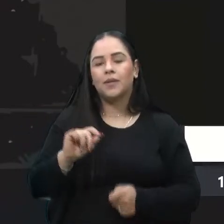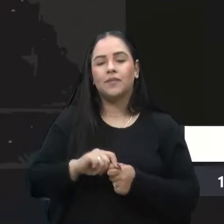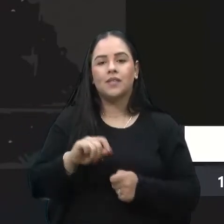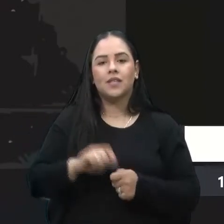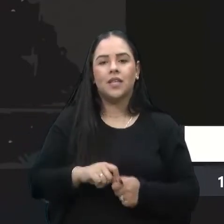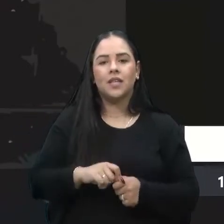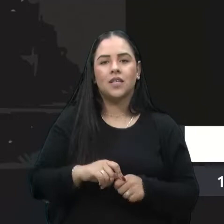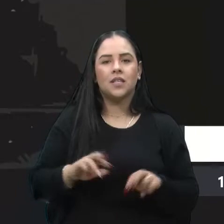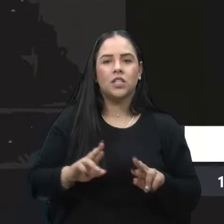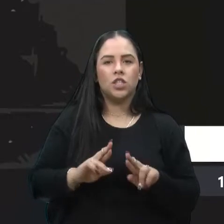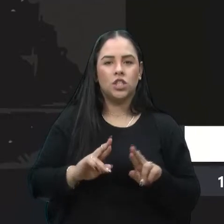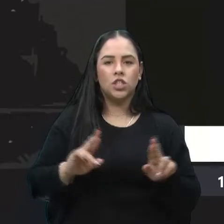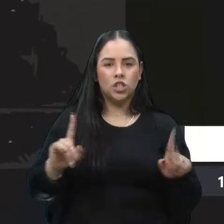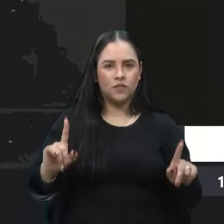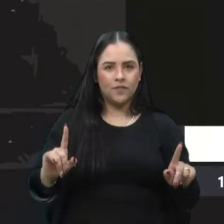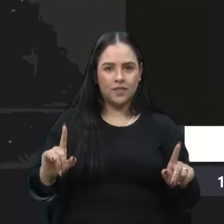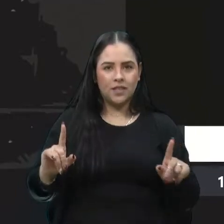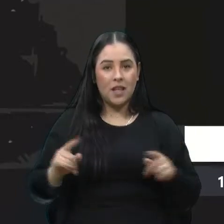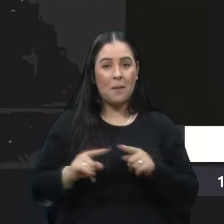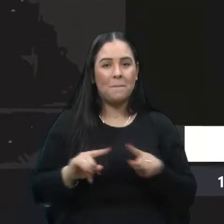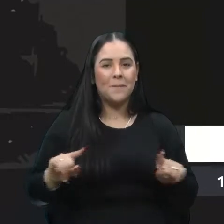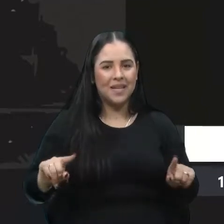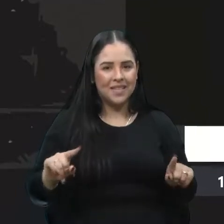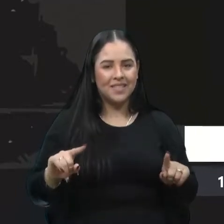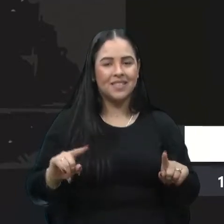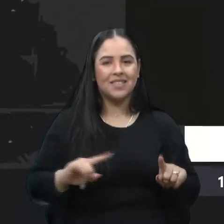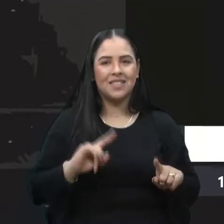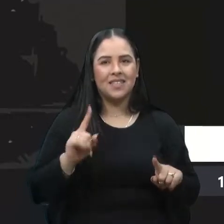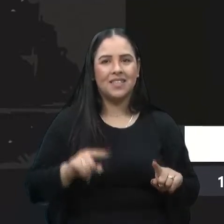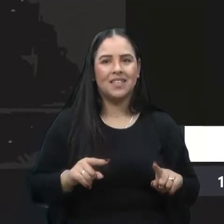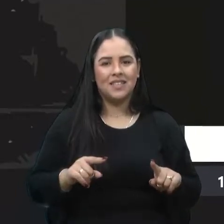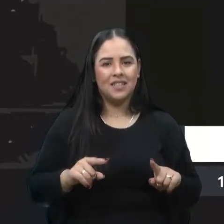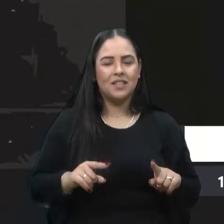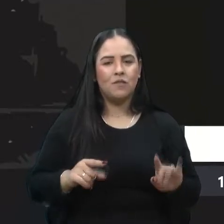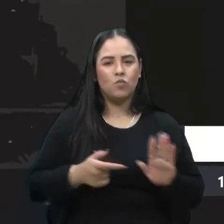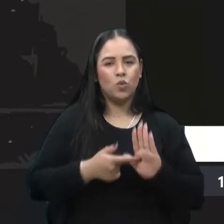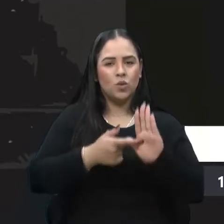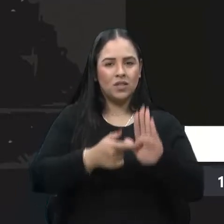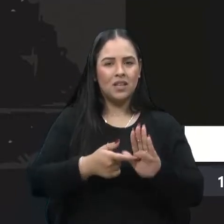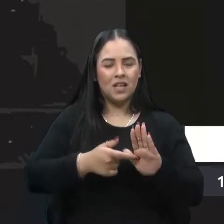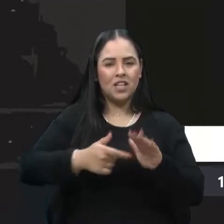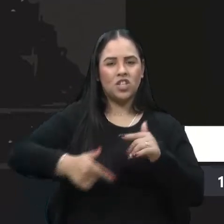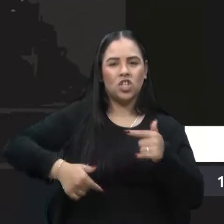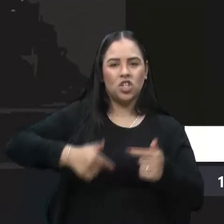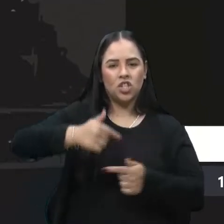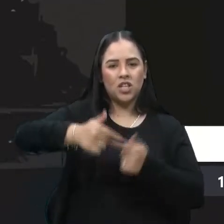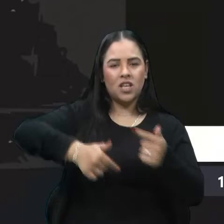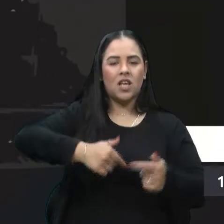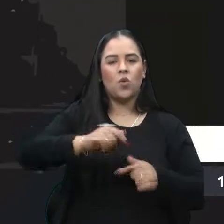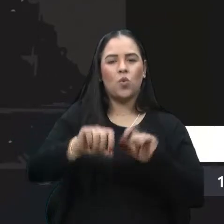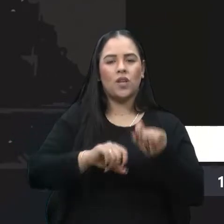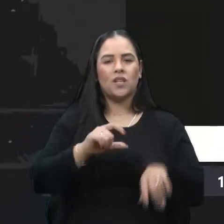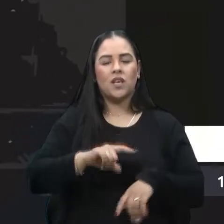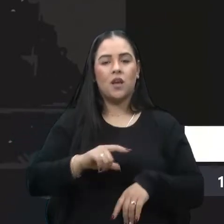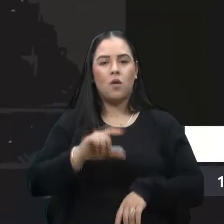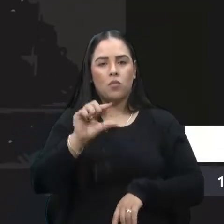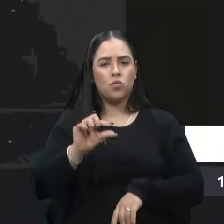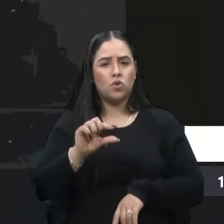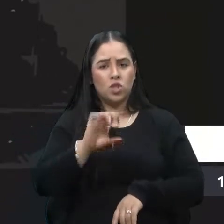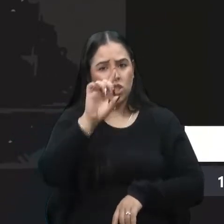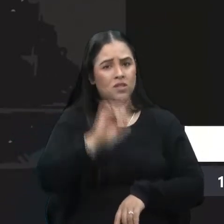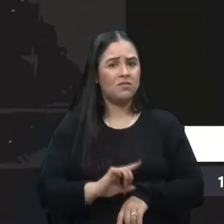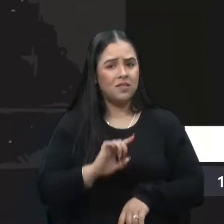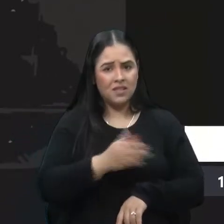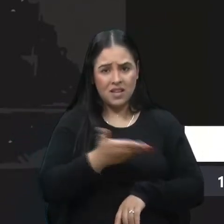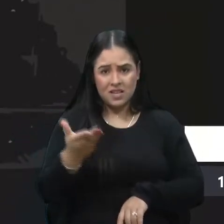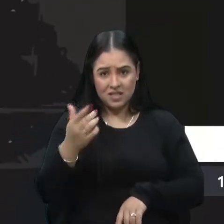essas discrepâncias, mas é para alijar e para tirar os poucos direitos que os servidores públicos